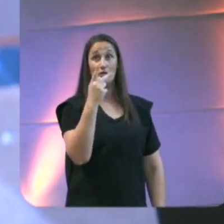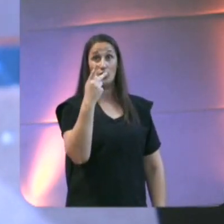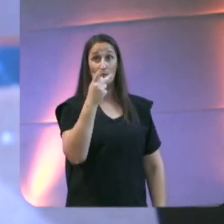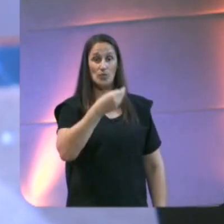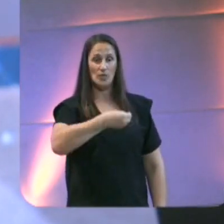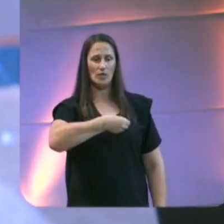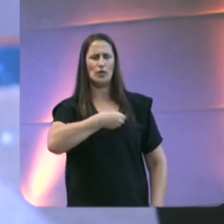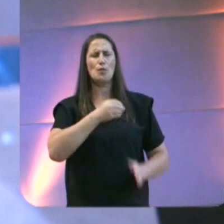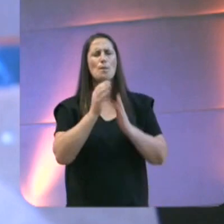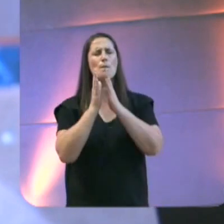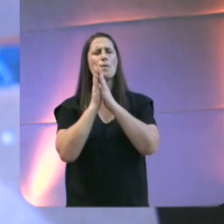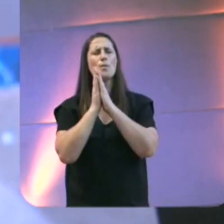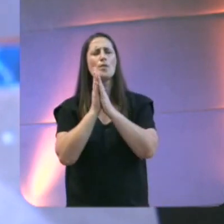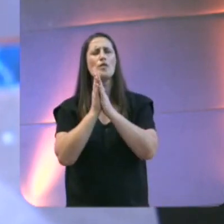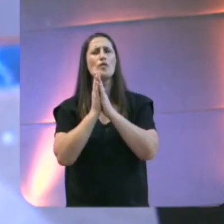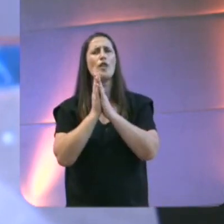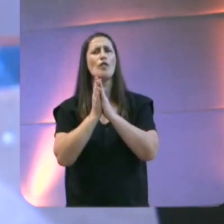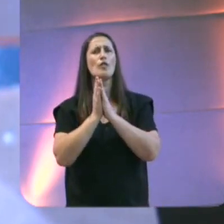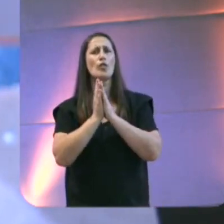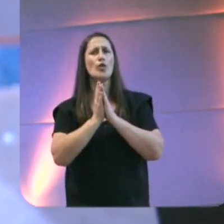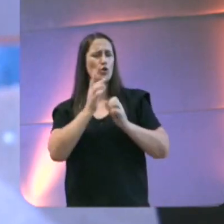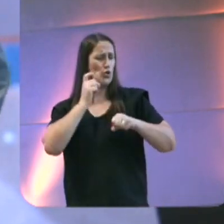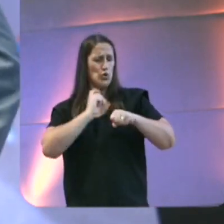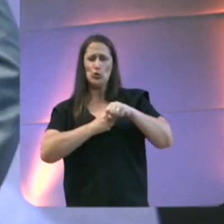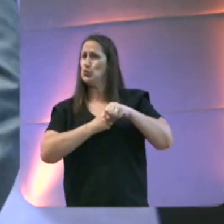por favor, não resista.